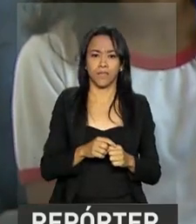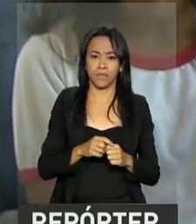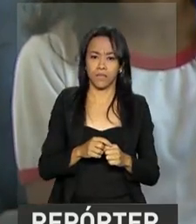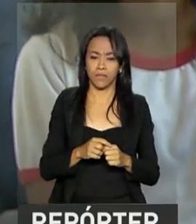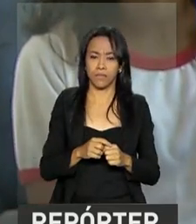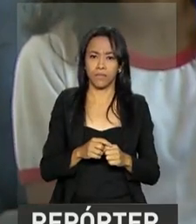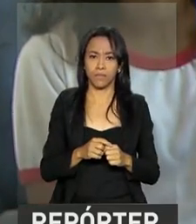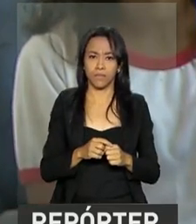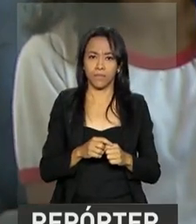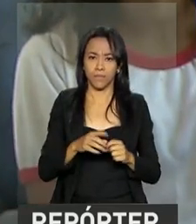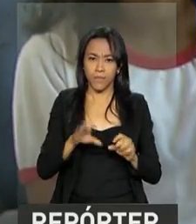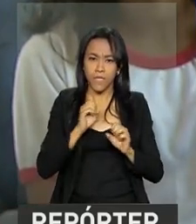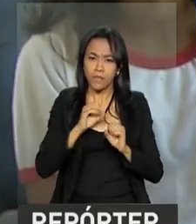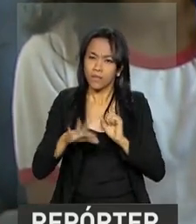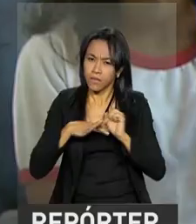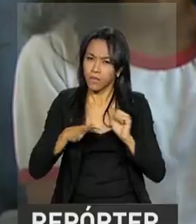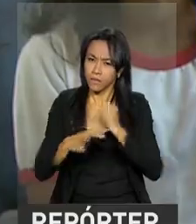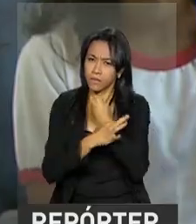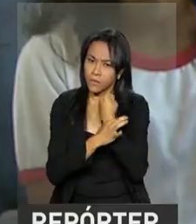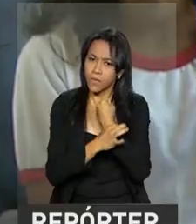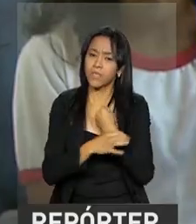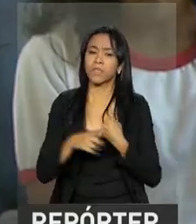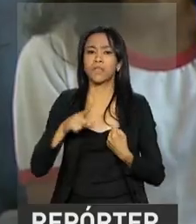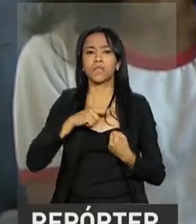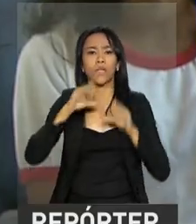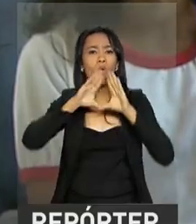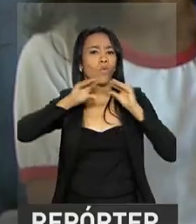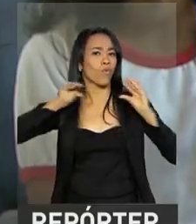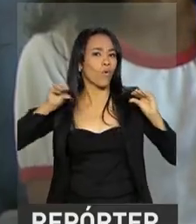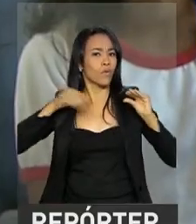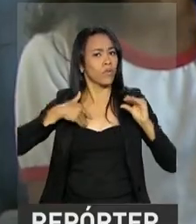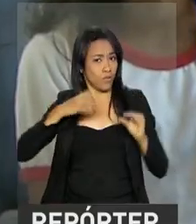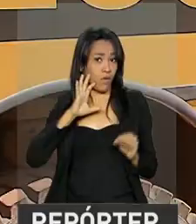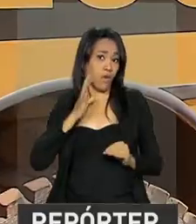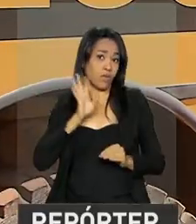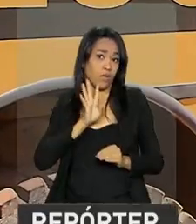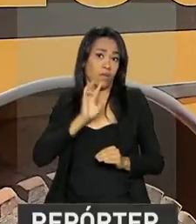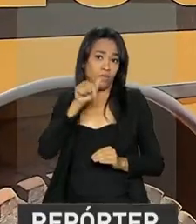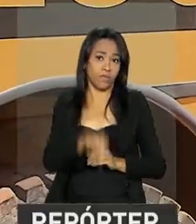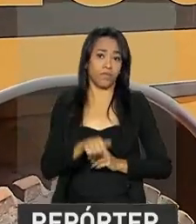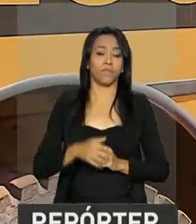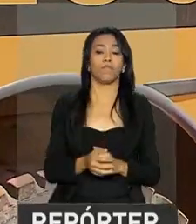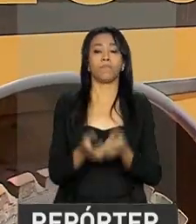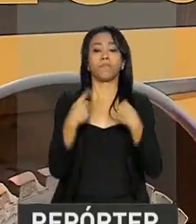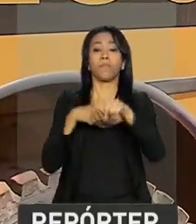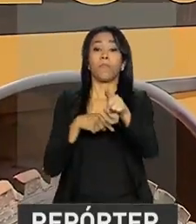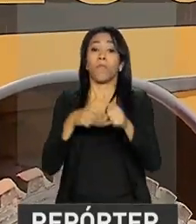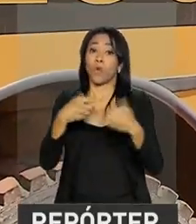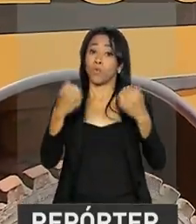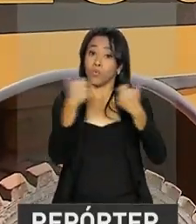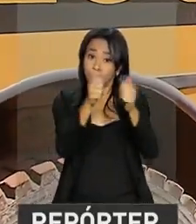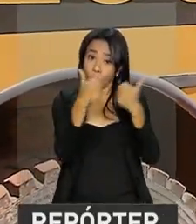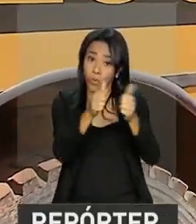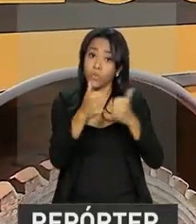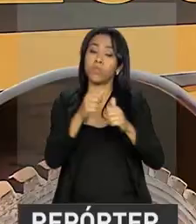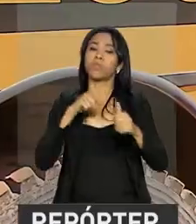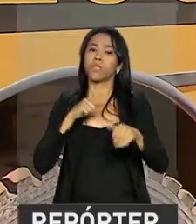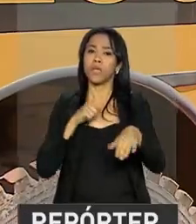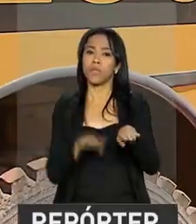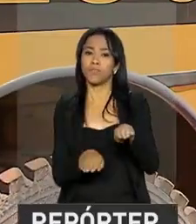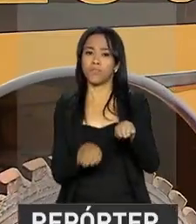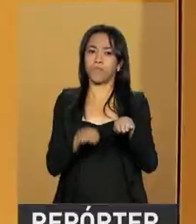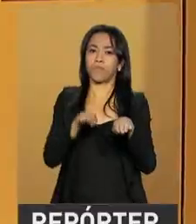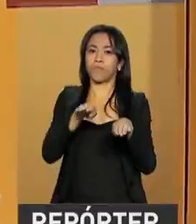as crianças em segurança, com conforto. Aí eu acho legal aqui. Os ônibus são equipados com elevador hidráulico